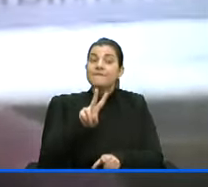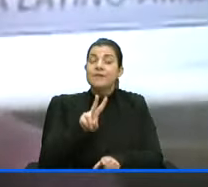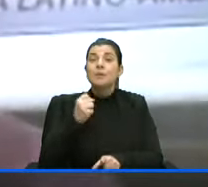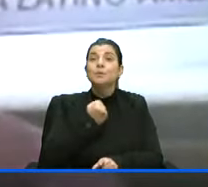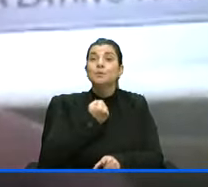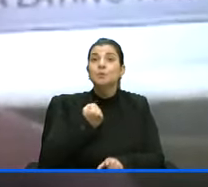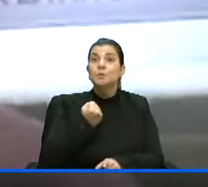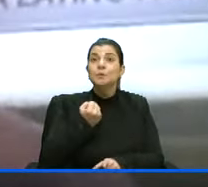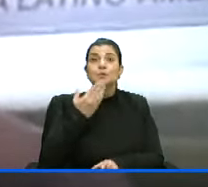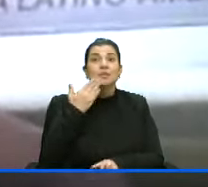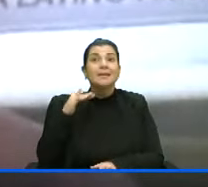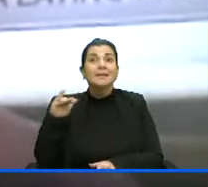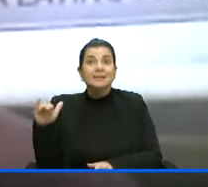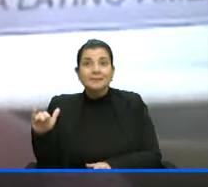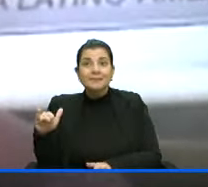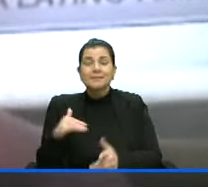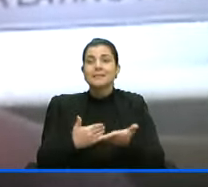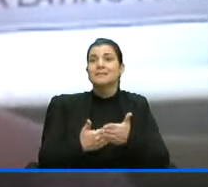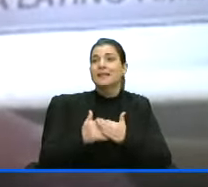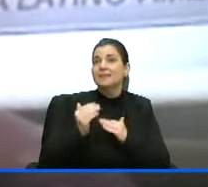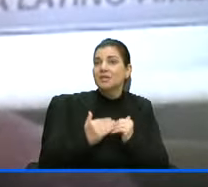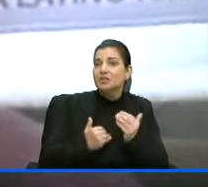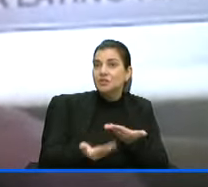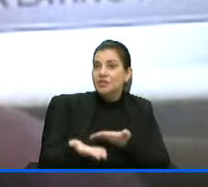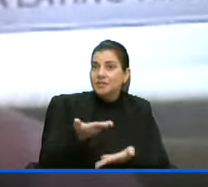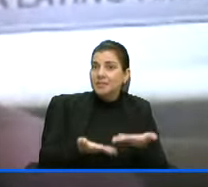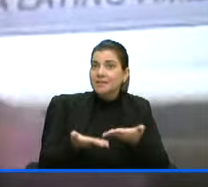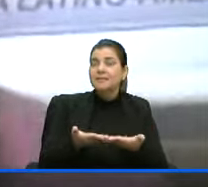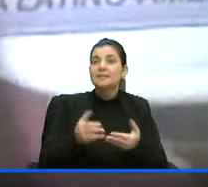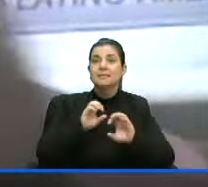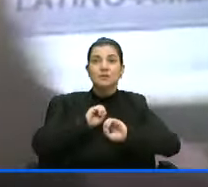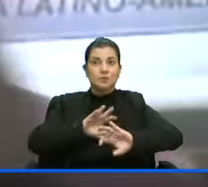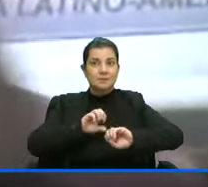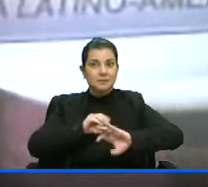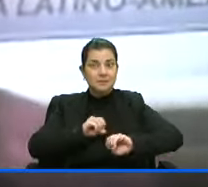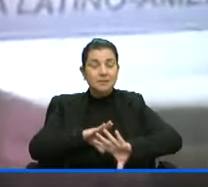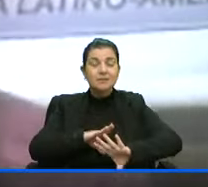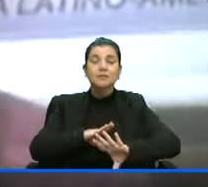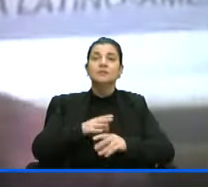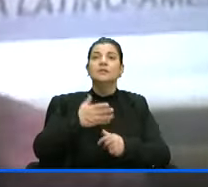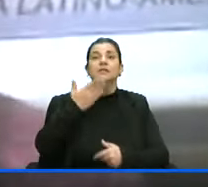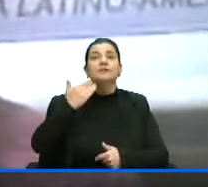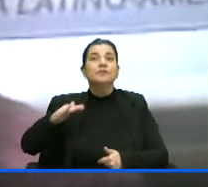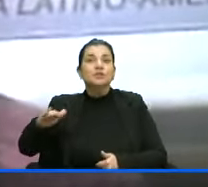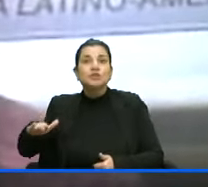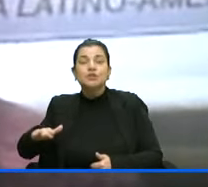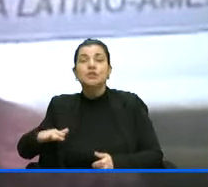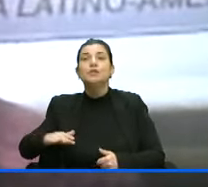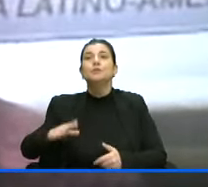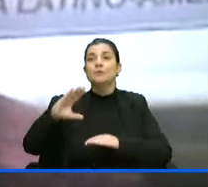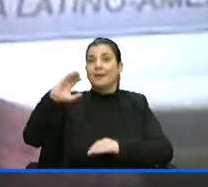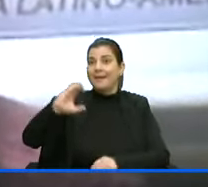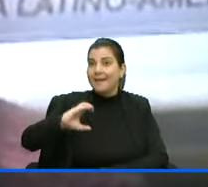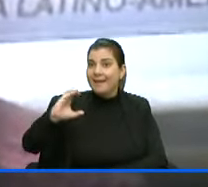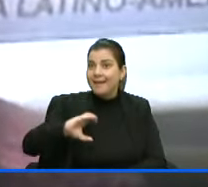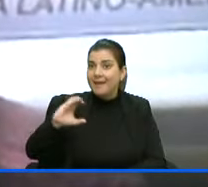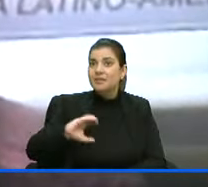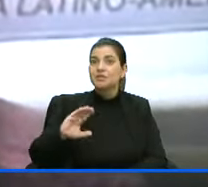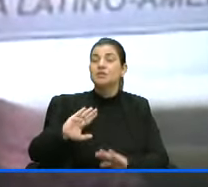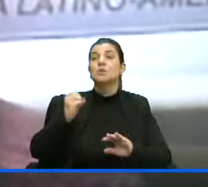educação infantil como um todo, né, creche para escola. Verificar também, a gente já sabe que o número de coordenadoras é o